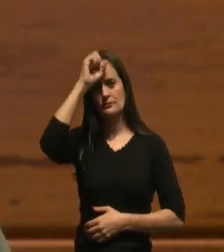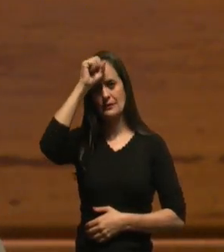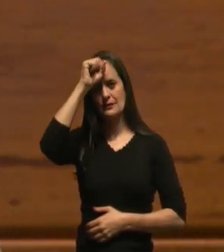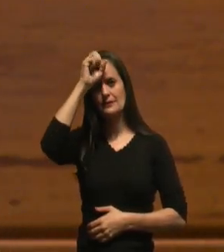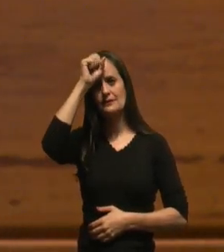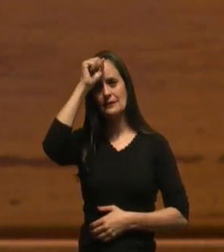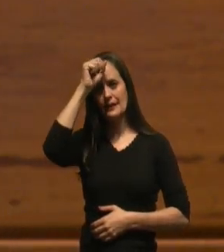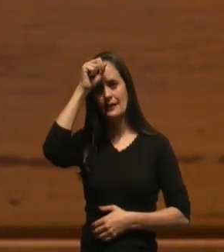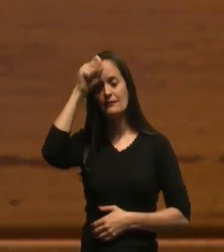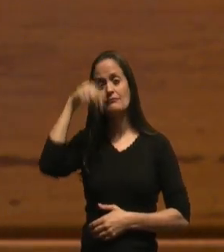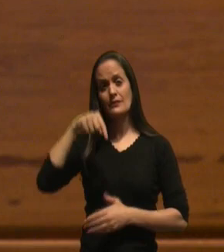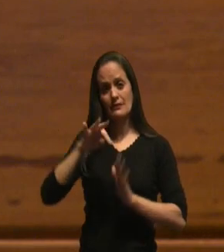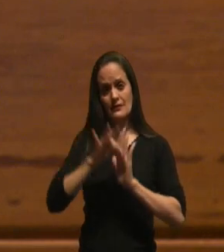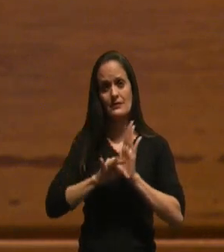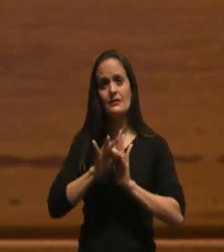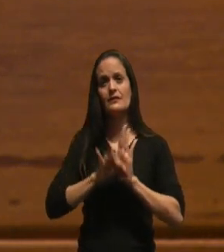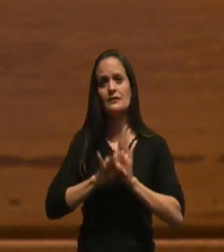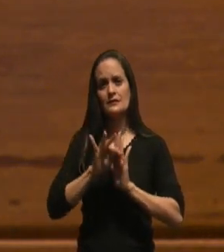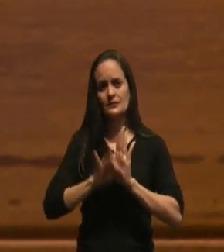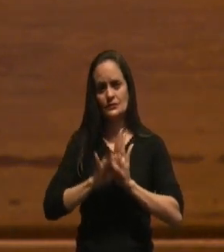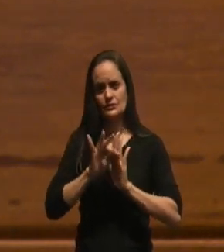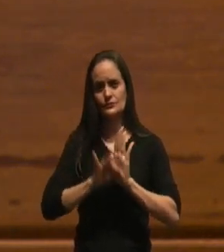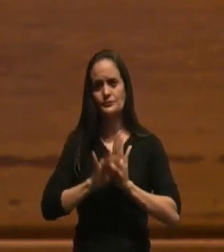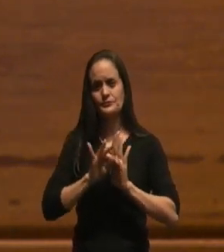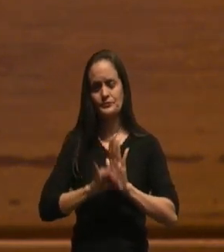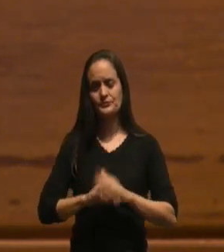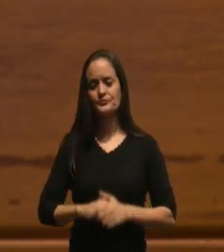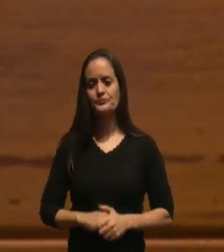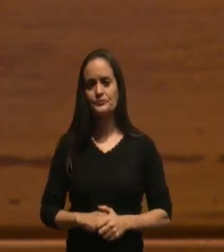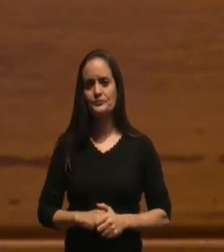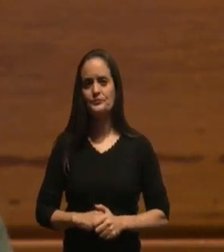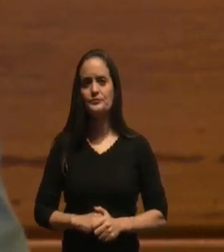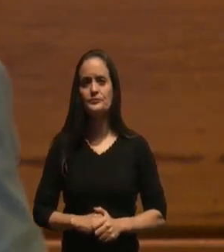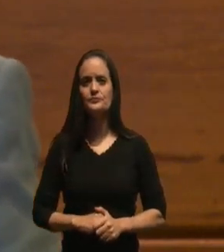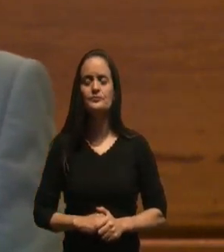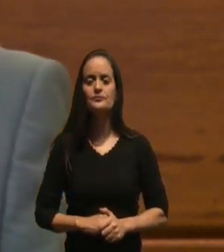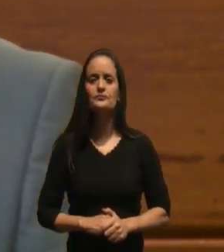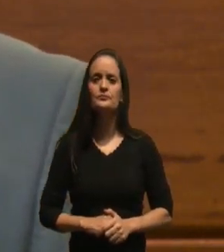nesta passagem, que sempre tem tantas coisas preciosas para nós.